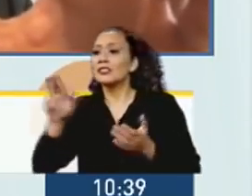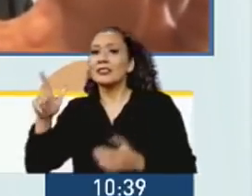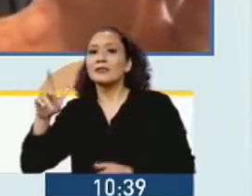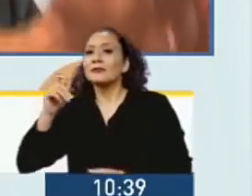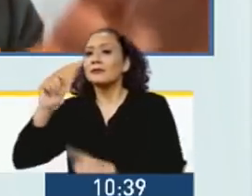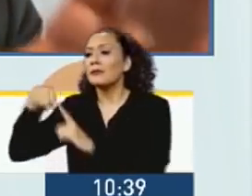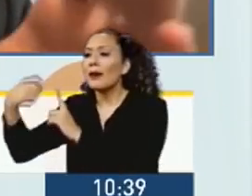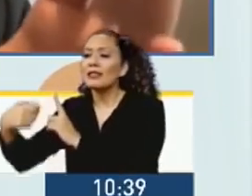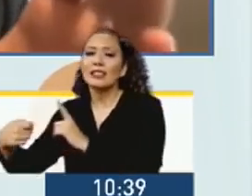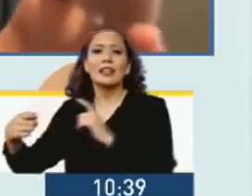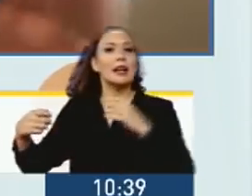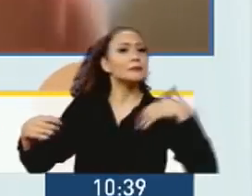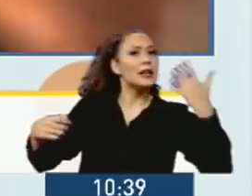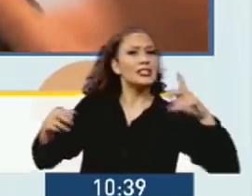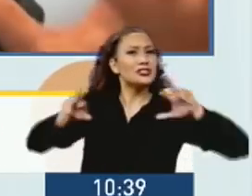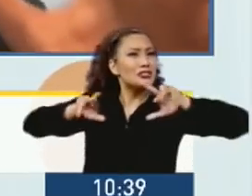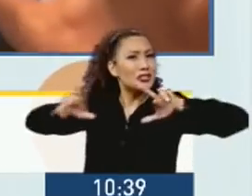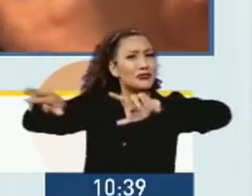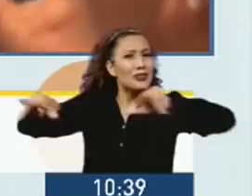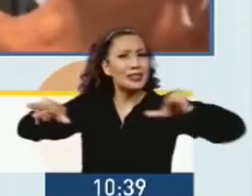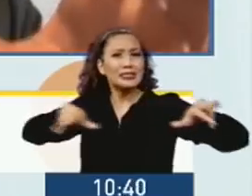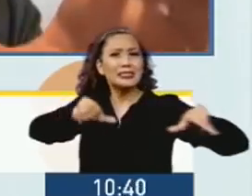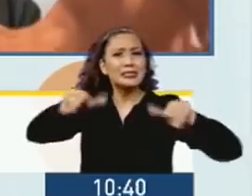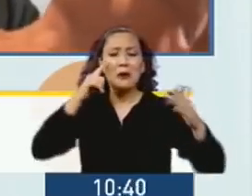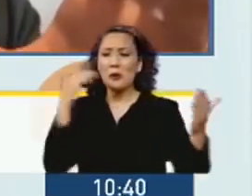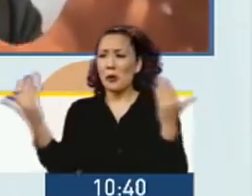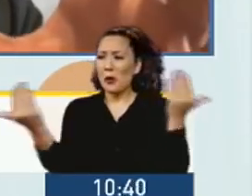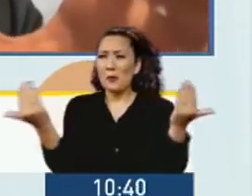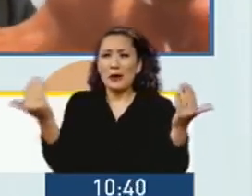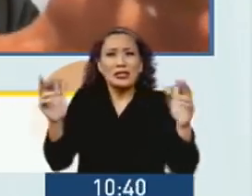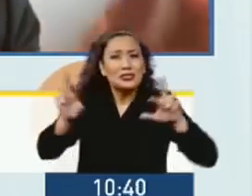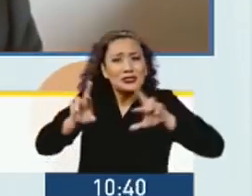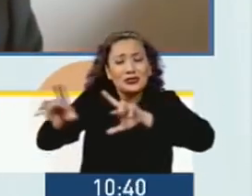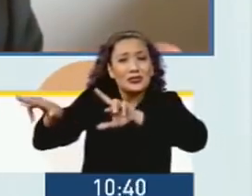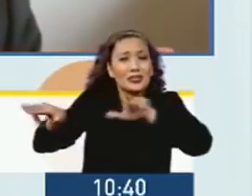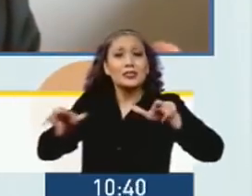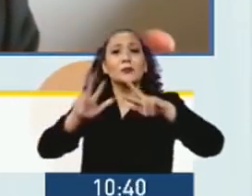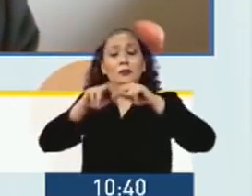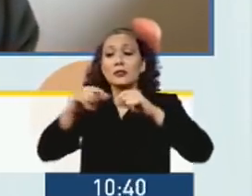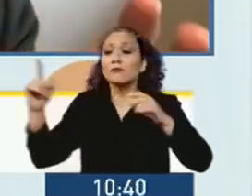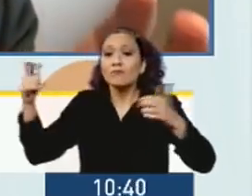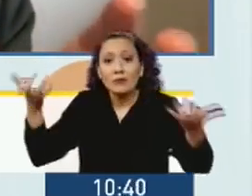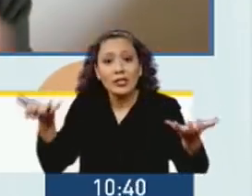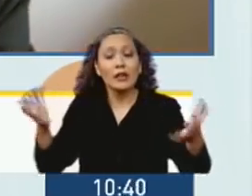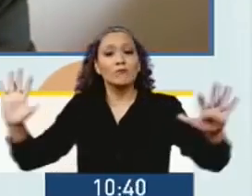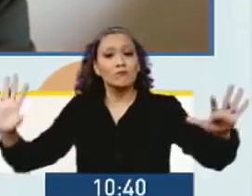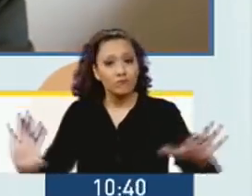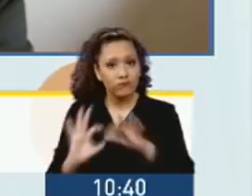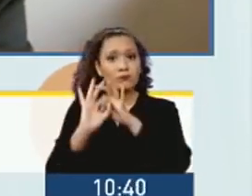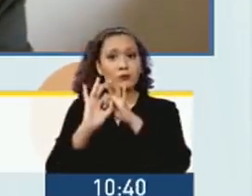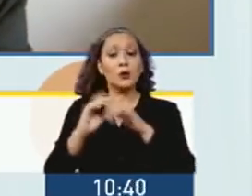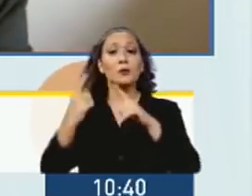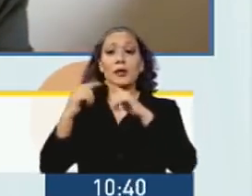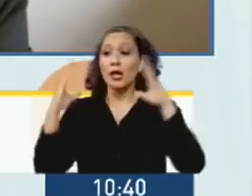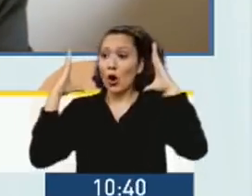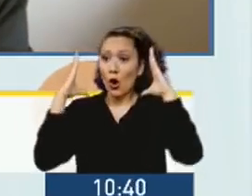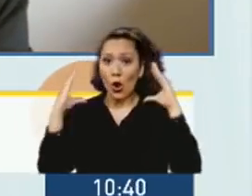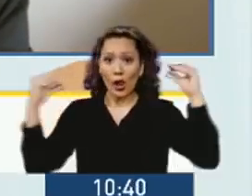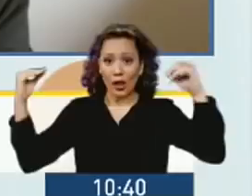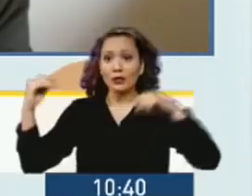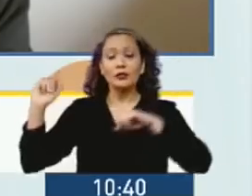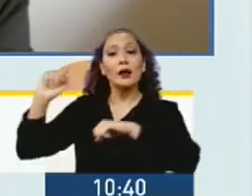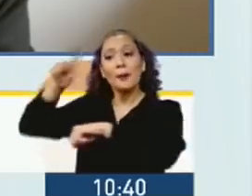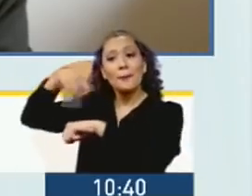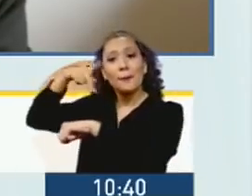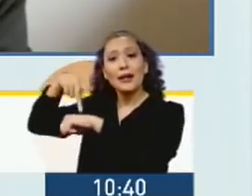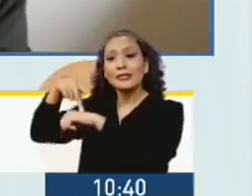maçãs. E às vezes nós estamos comparando bananas com macieiras inteiras. Foi o que você disse, Lacombe. A Holanda é um país pequeno, é um